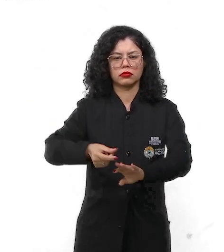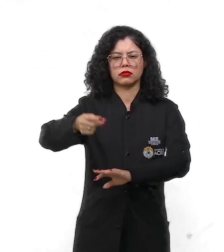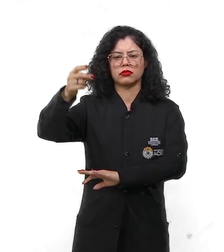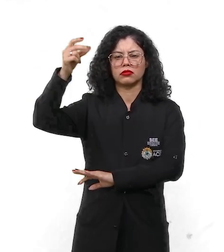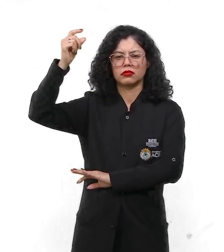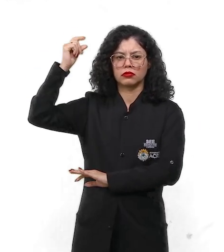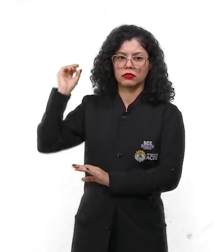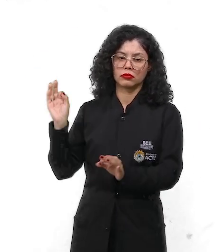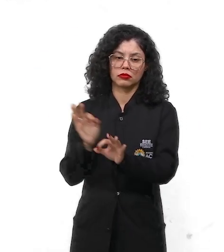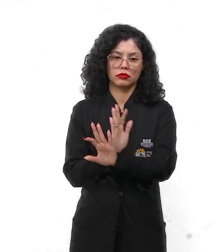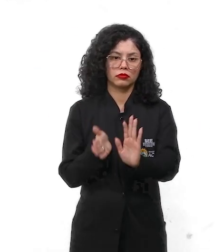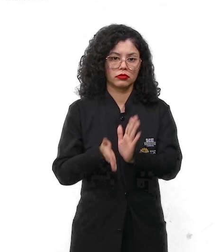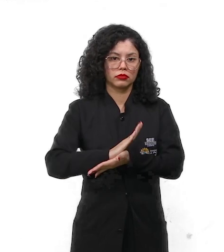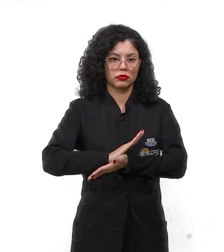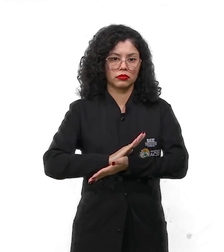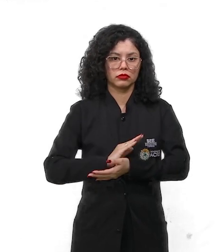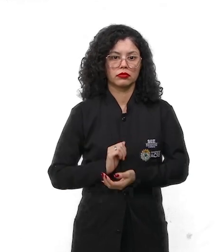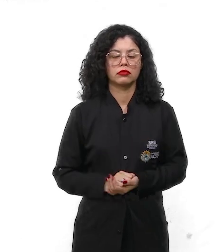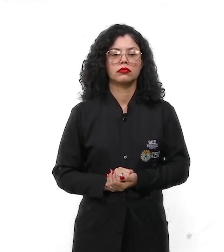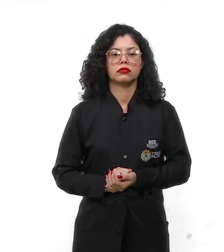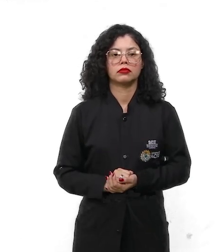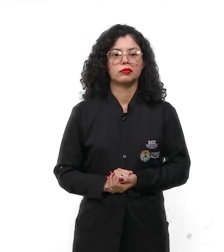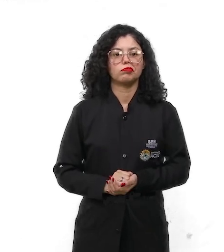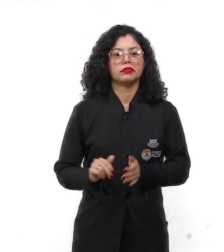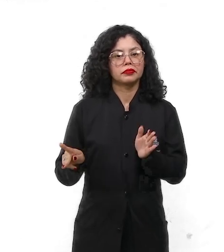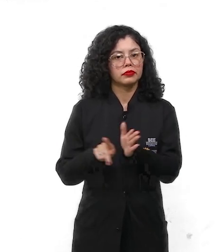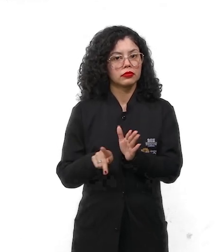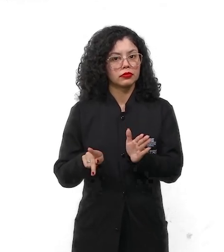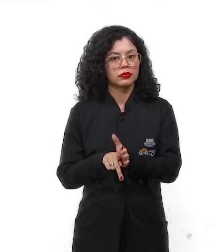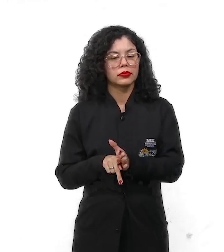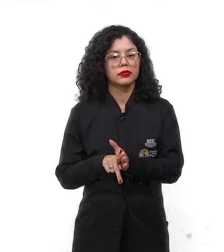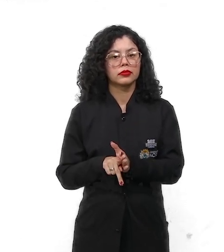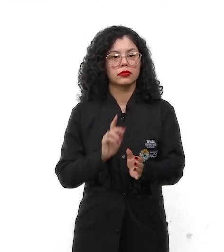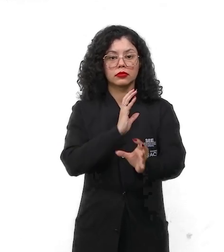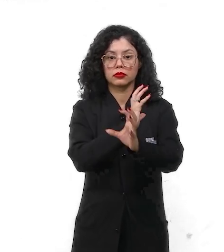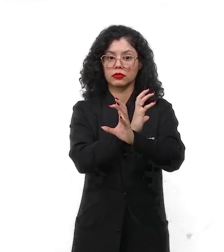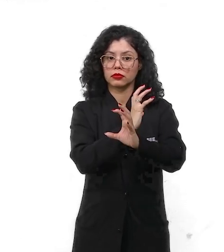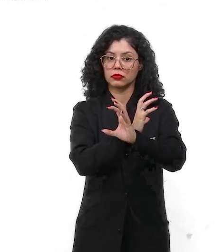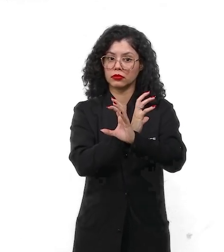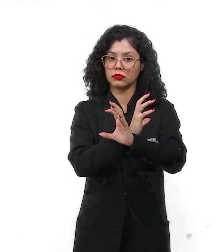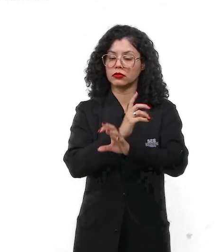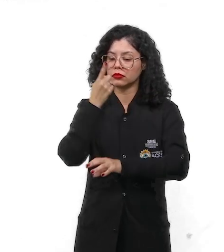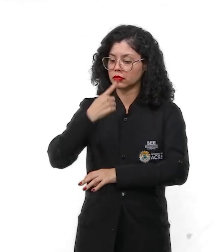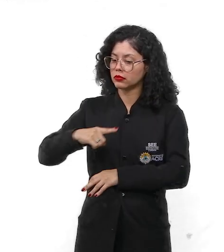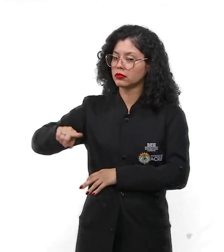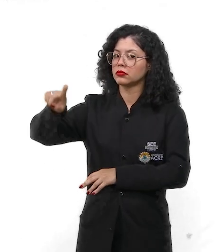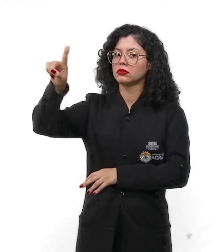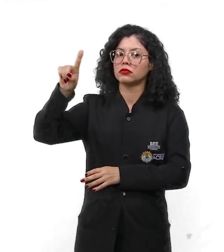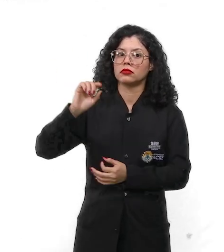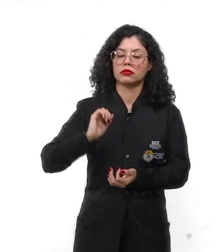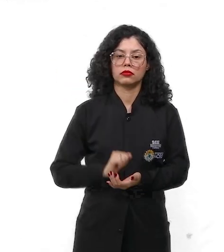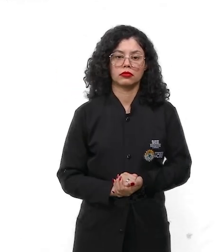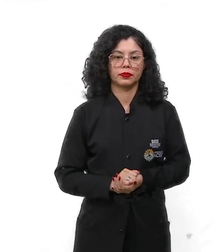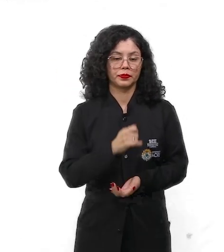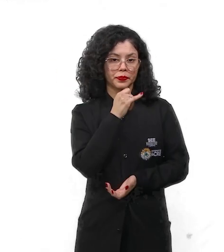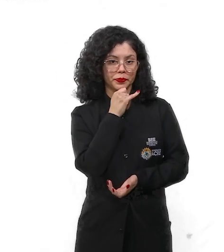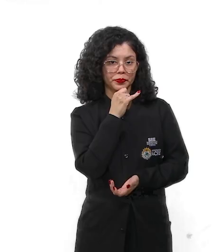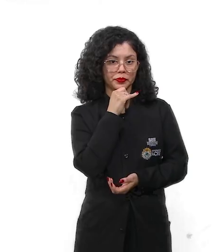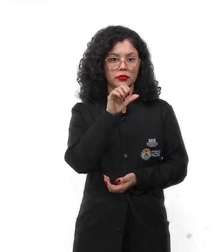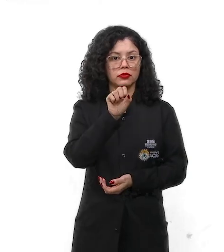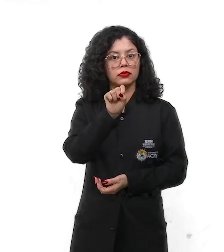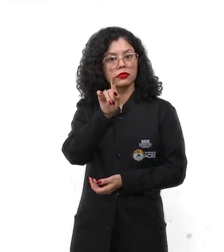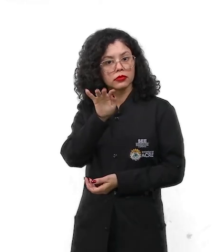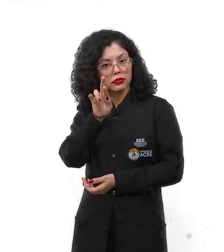anos. Em cadáveres de mamutes recuperados de locais como a Sibéria, estão